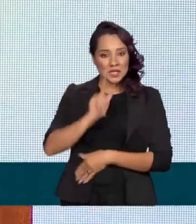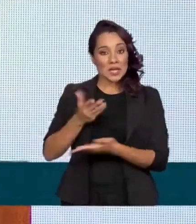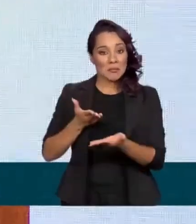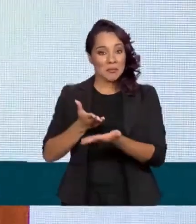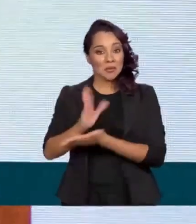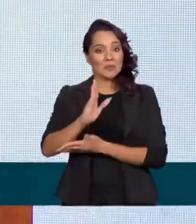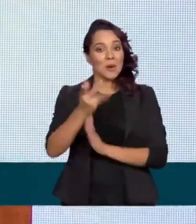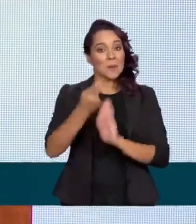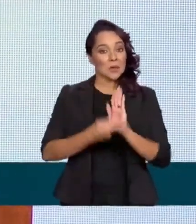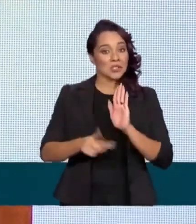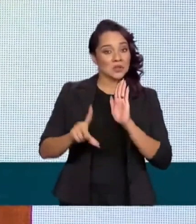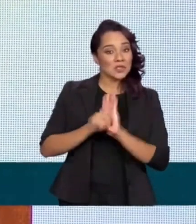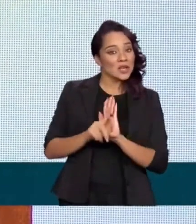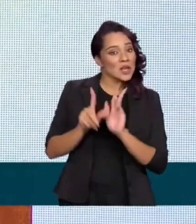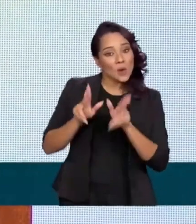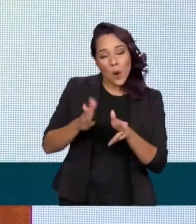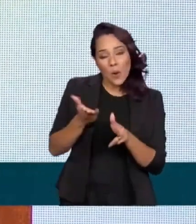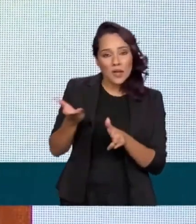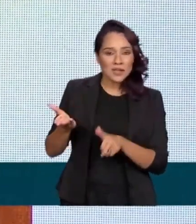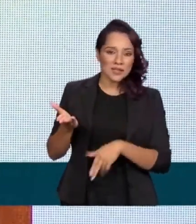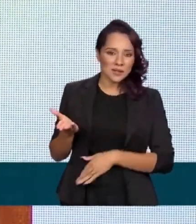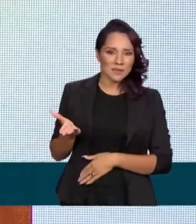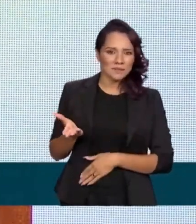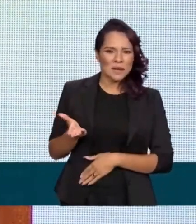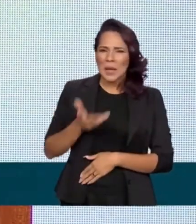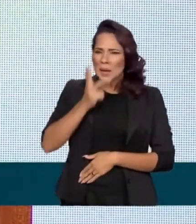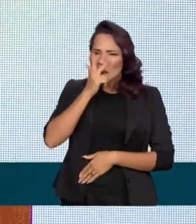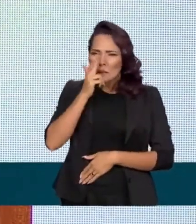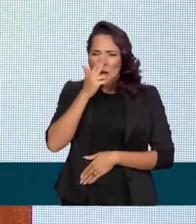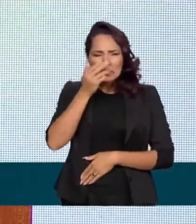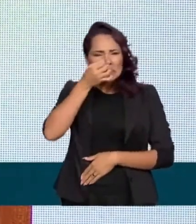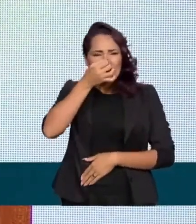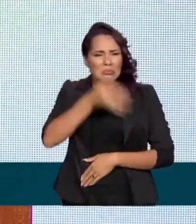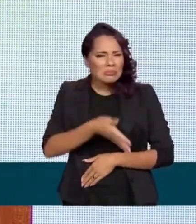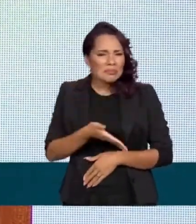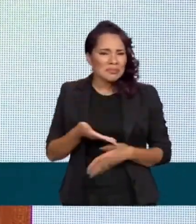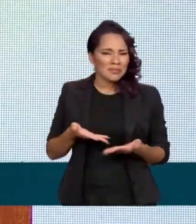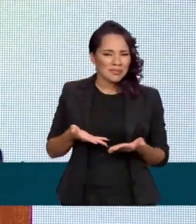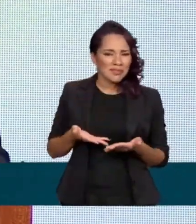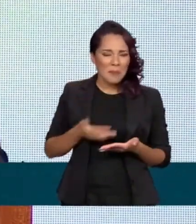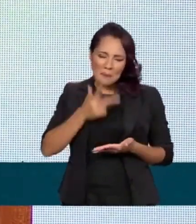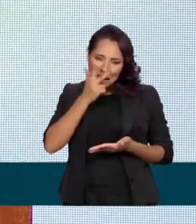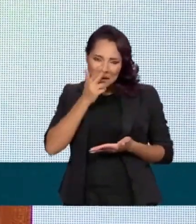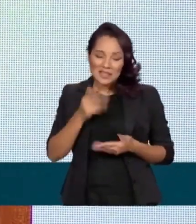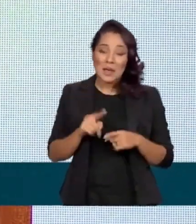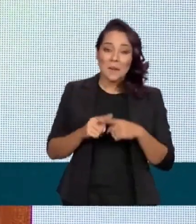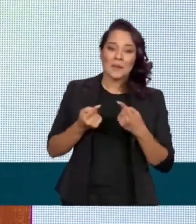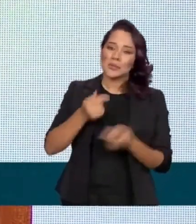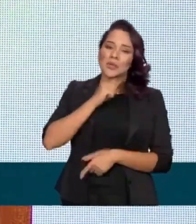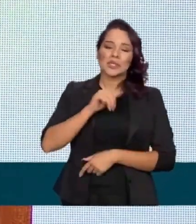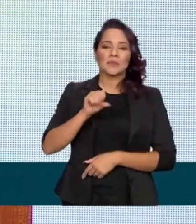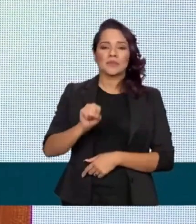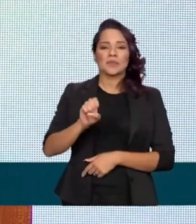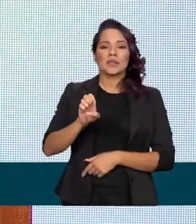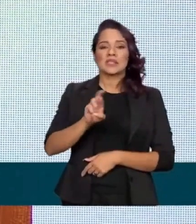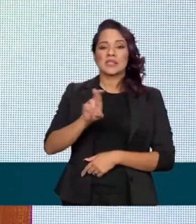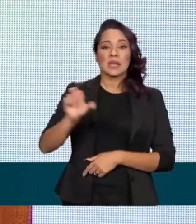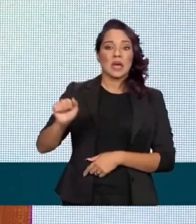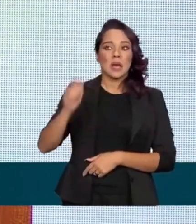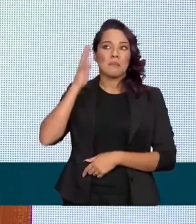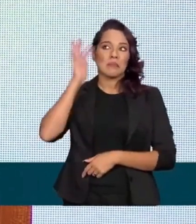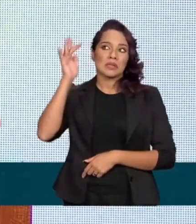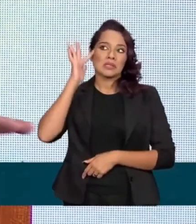aprovar um projeto como esse, que parece significante, o Serra, por exemplo, achava